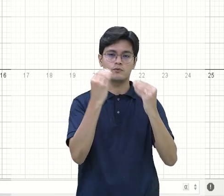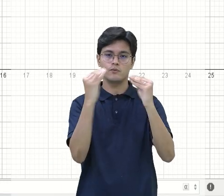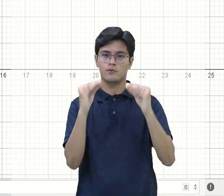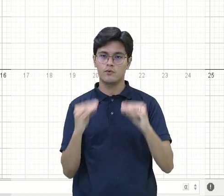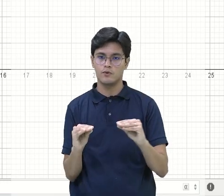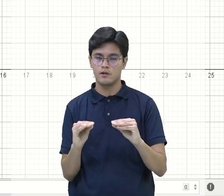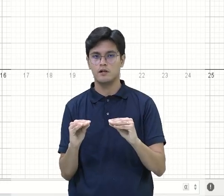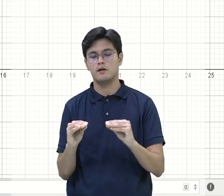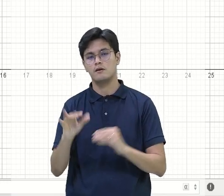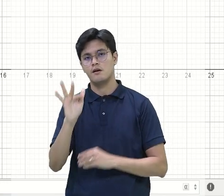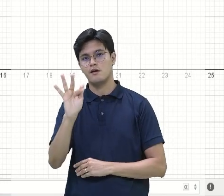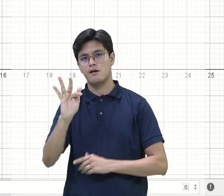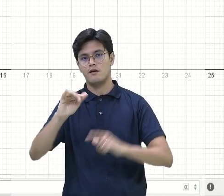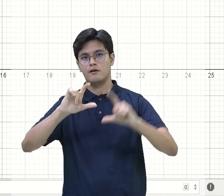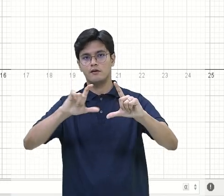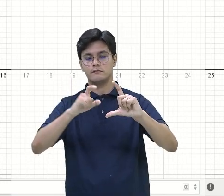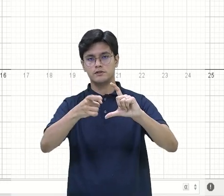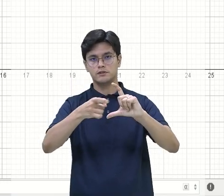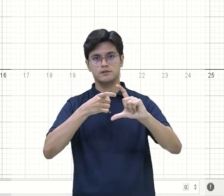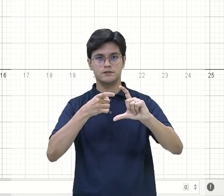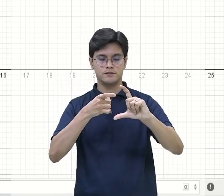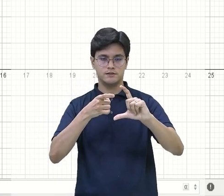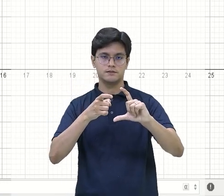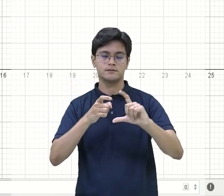f de x